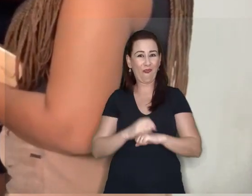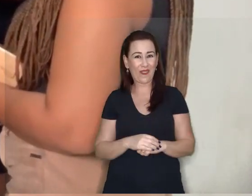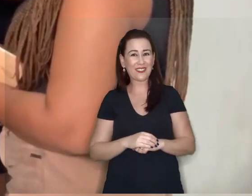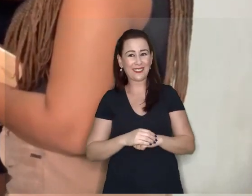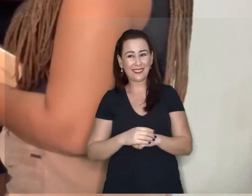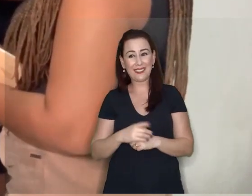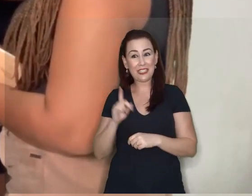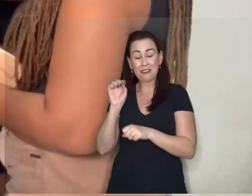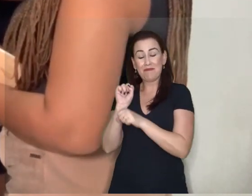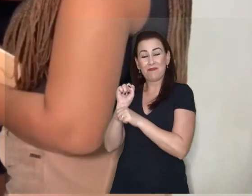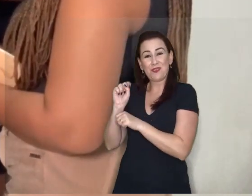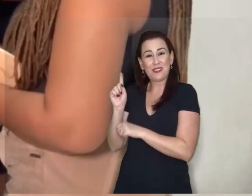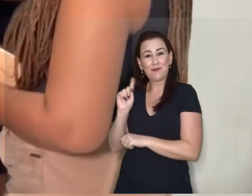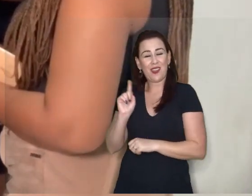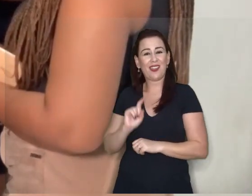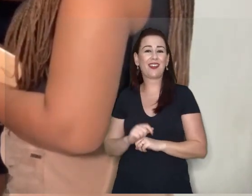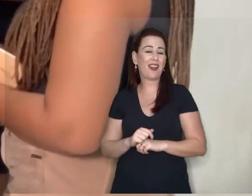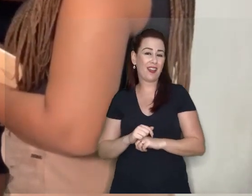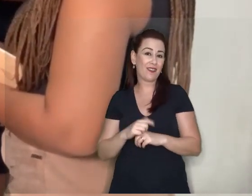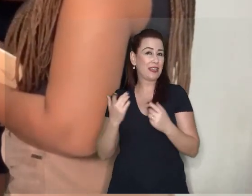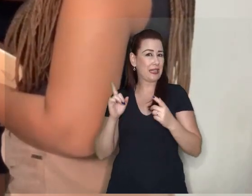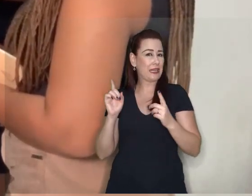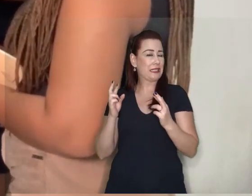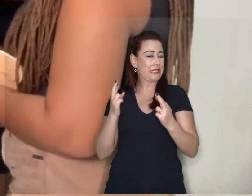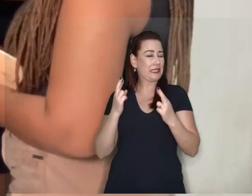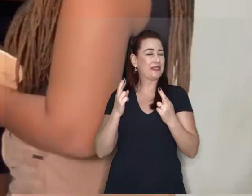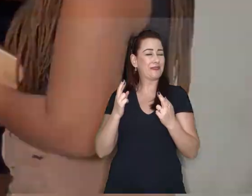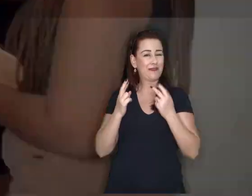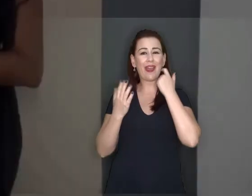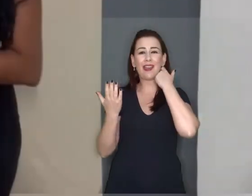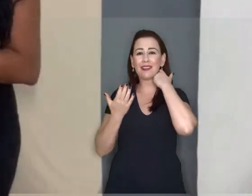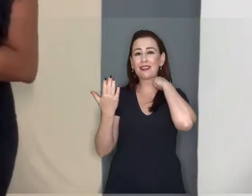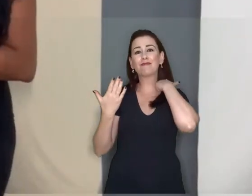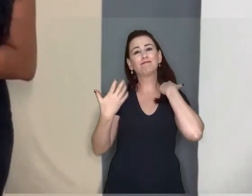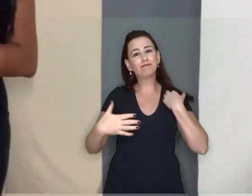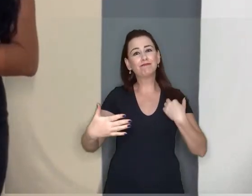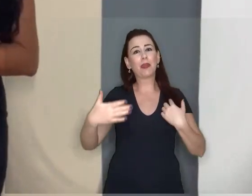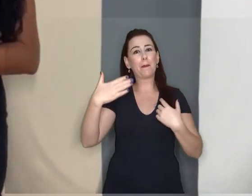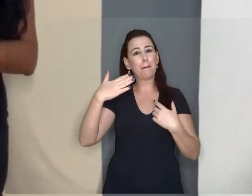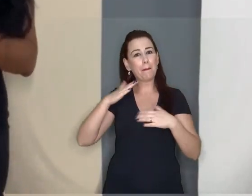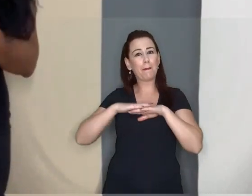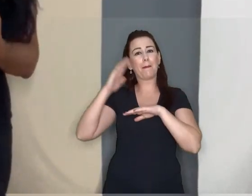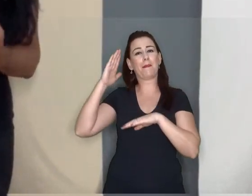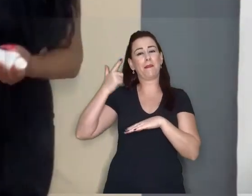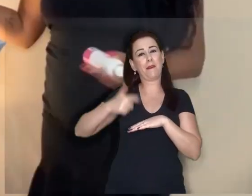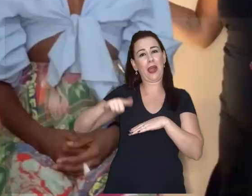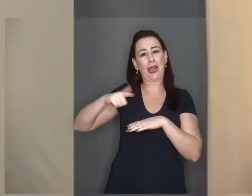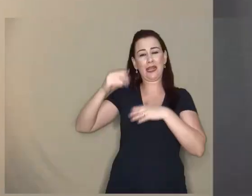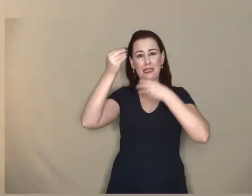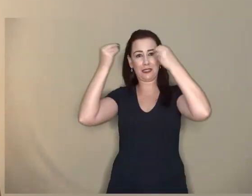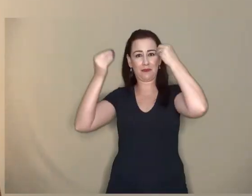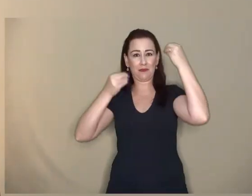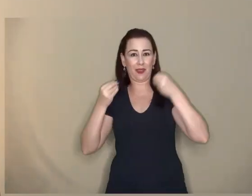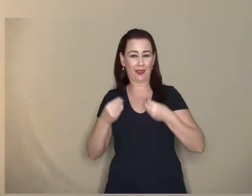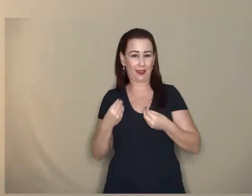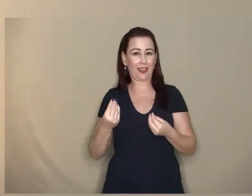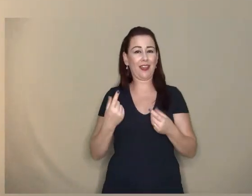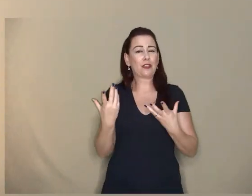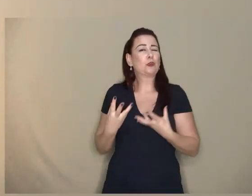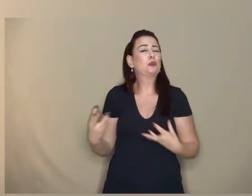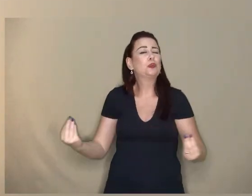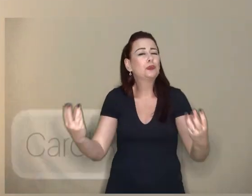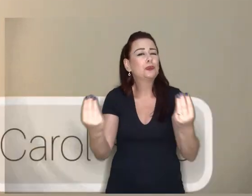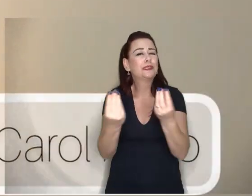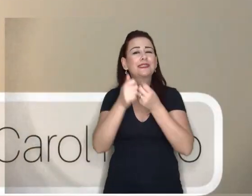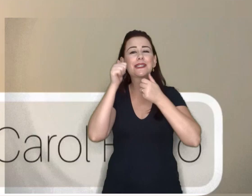abrangente. Que haja muitas mulheres negras maquiadas, sendo maquiadas do jeito que elas são. São tarefas